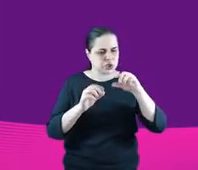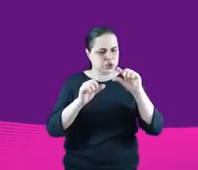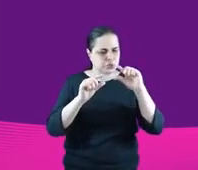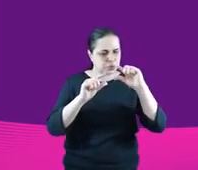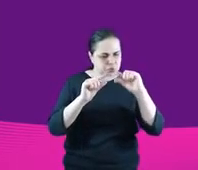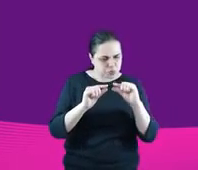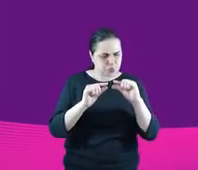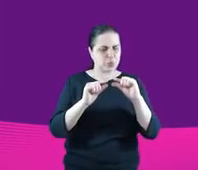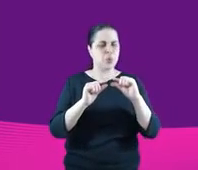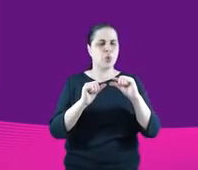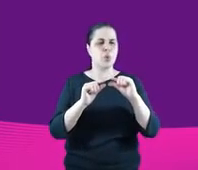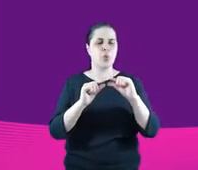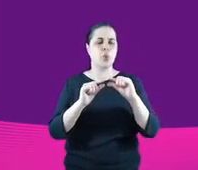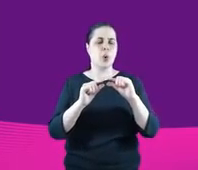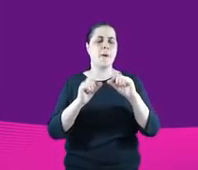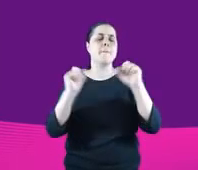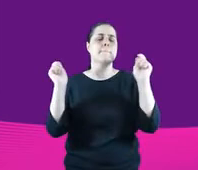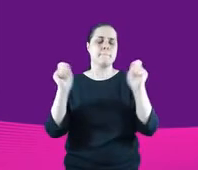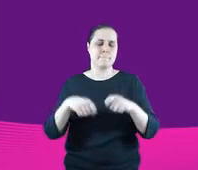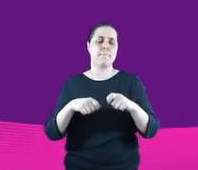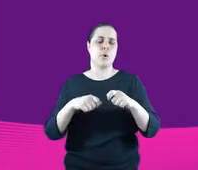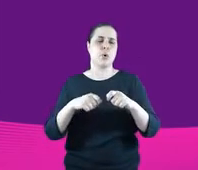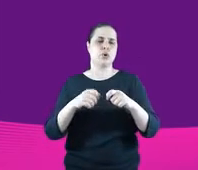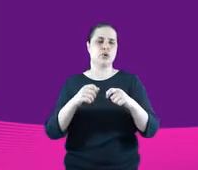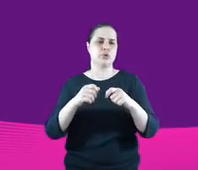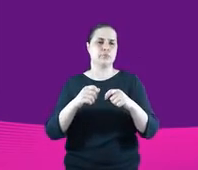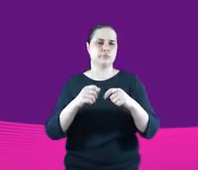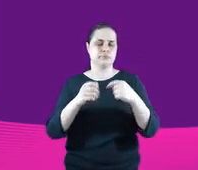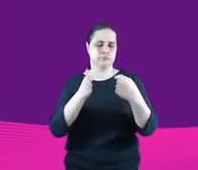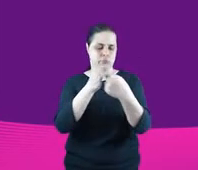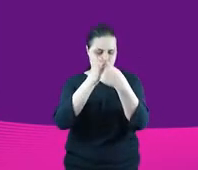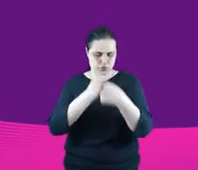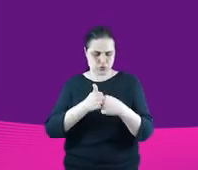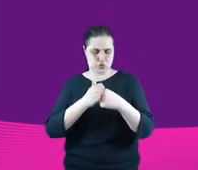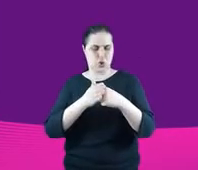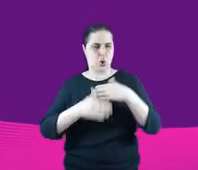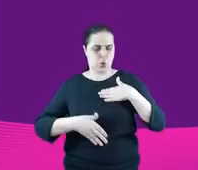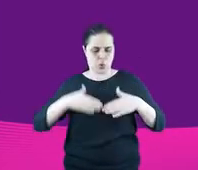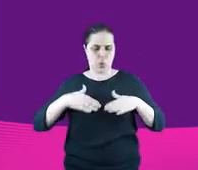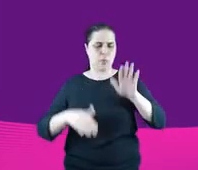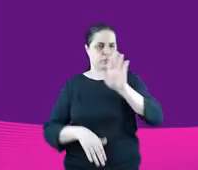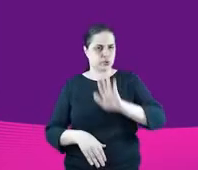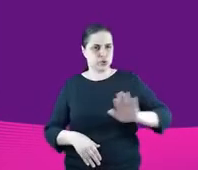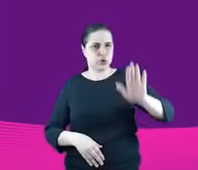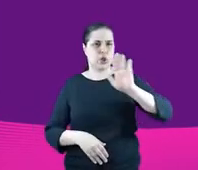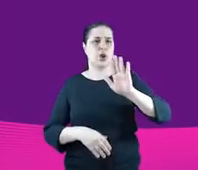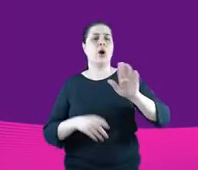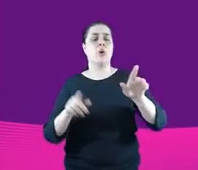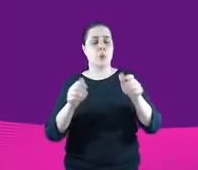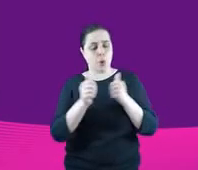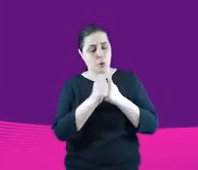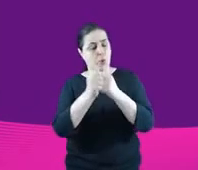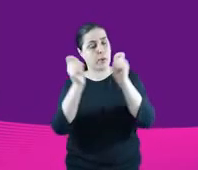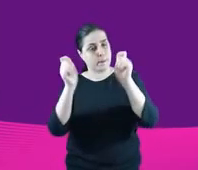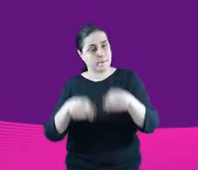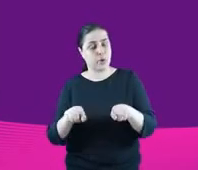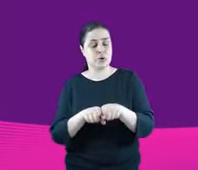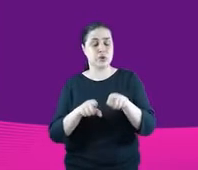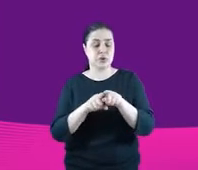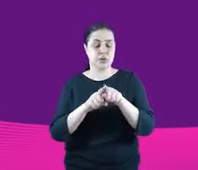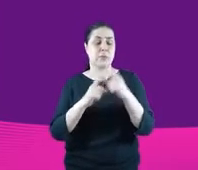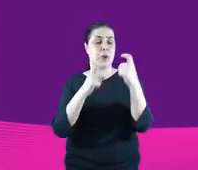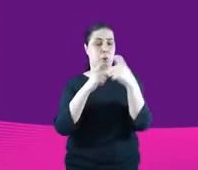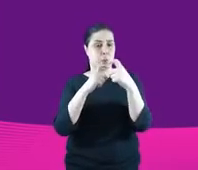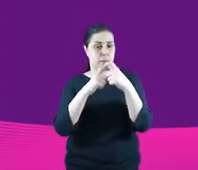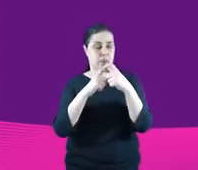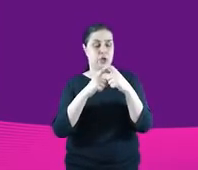que sejam após 1 ano do diagnóstico e que os pacientes e os clínicos dessa paciente estejam cientes da